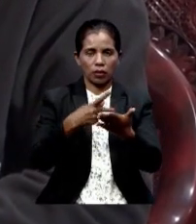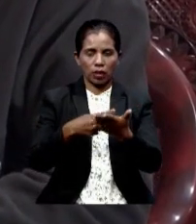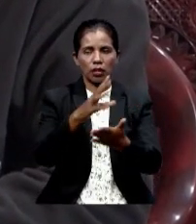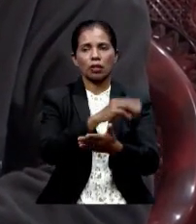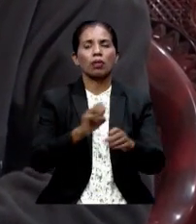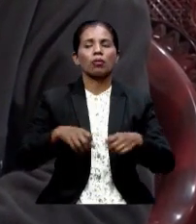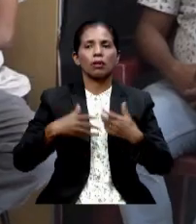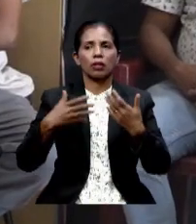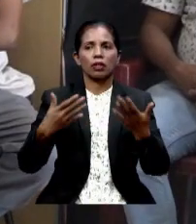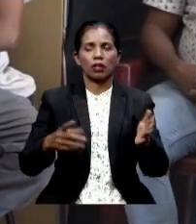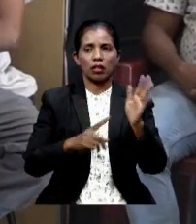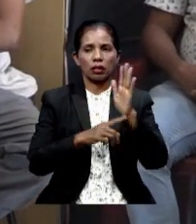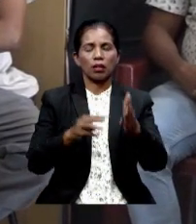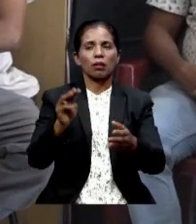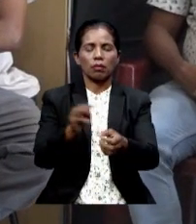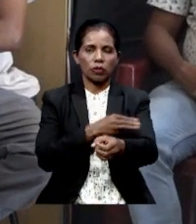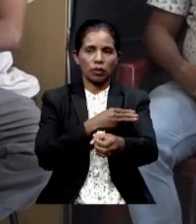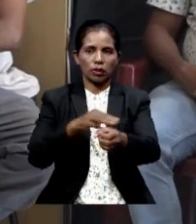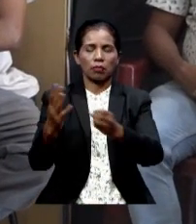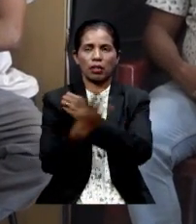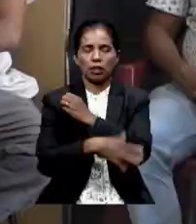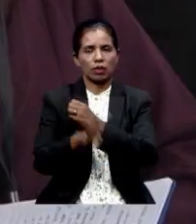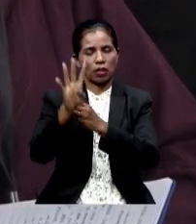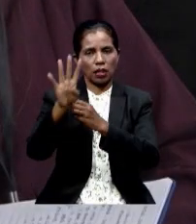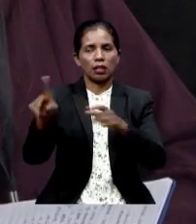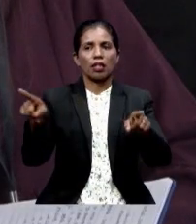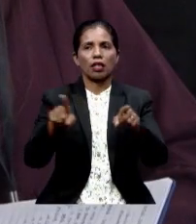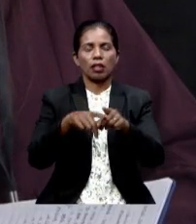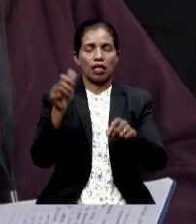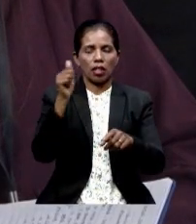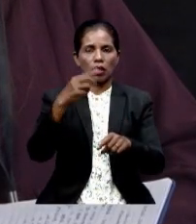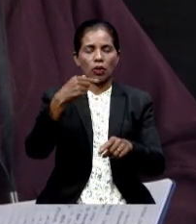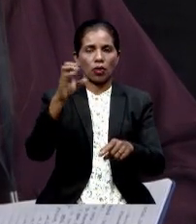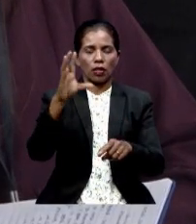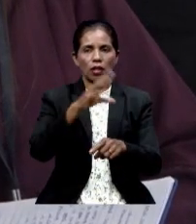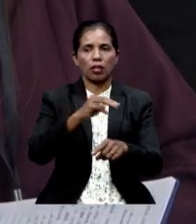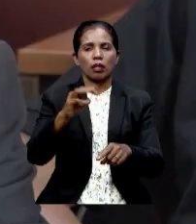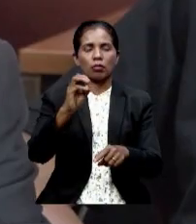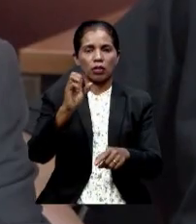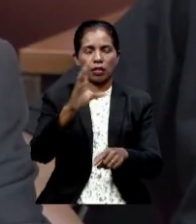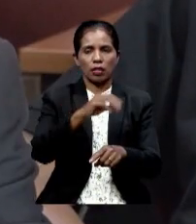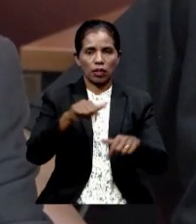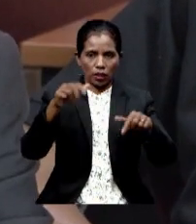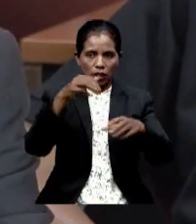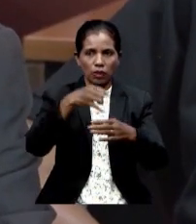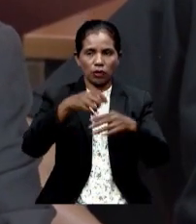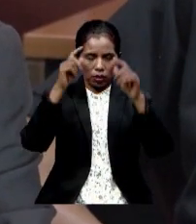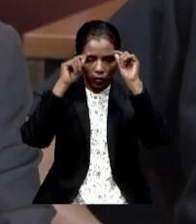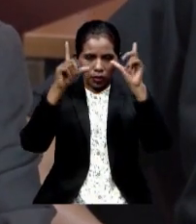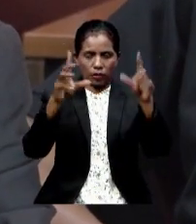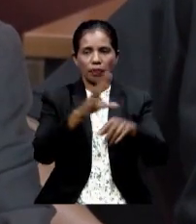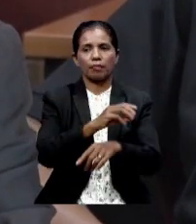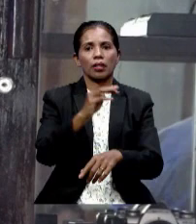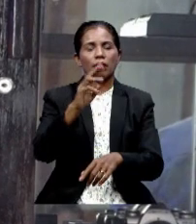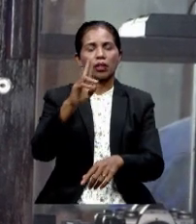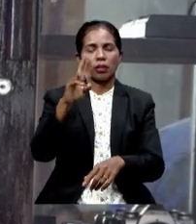o ensa atu divulga música baianação hat macanesan, Angola, Guiné-Bissau, Moçambique, inclui Timor Leste. Miguel Ângelo